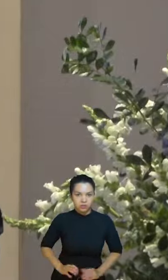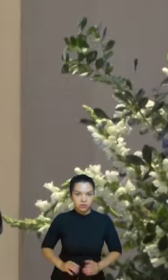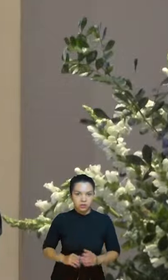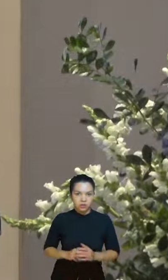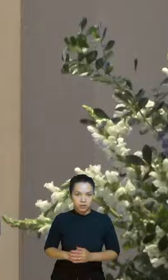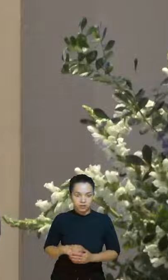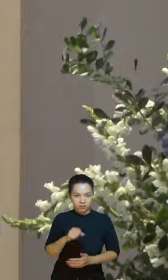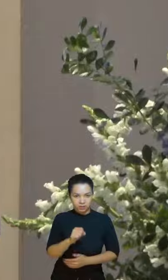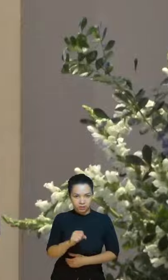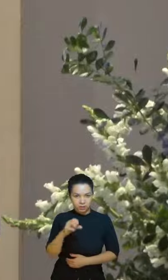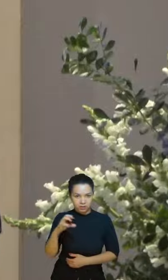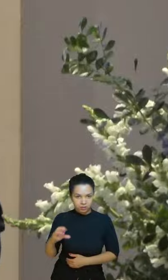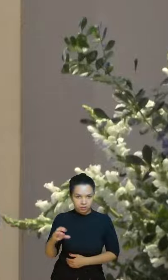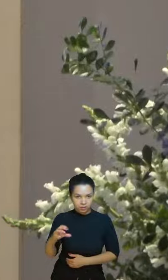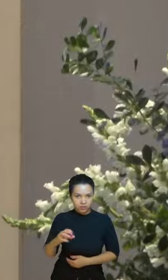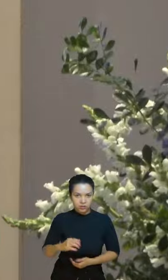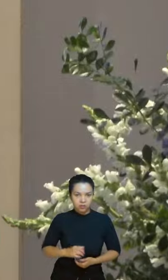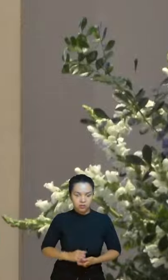Santa